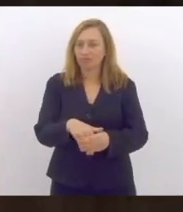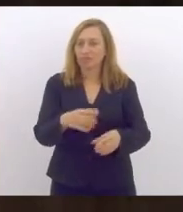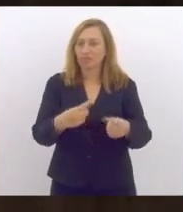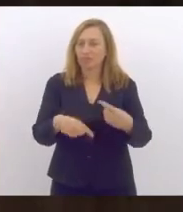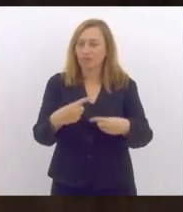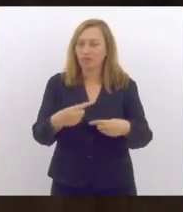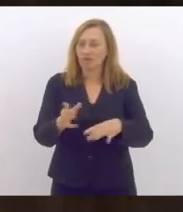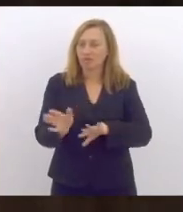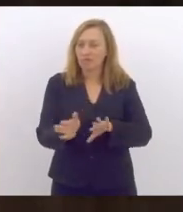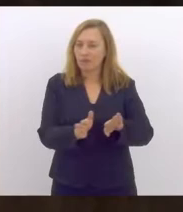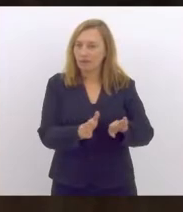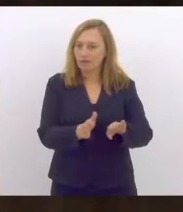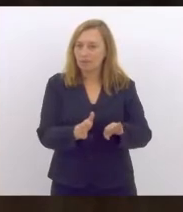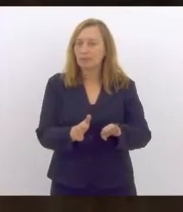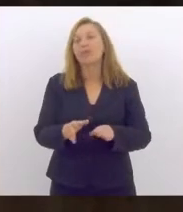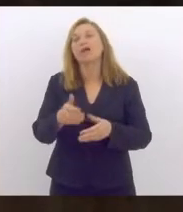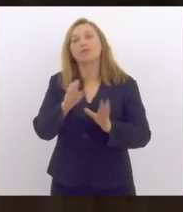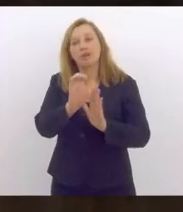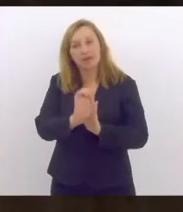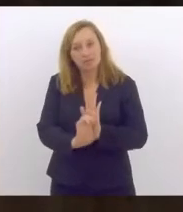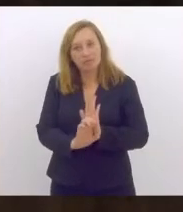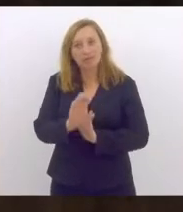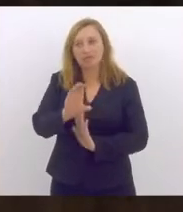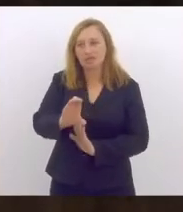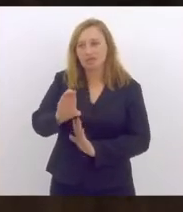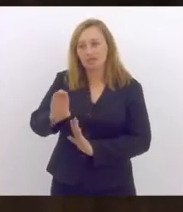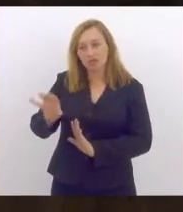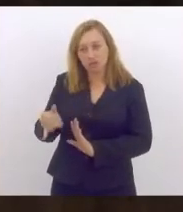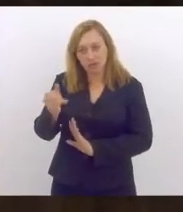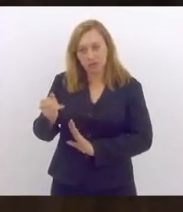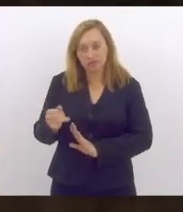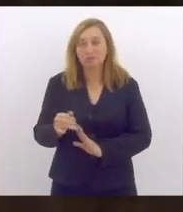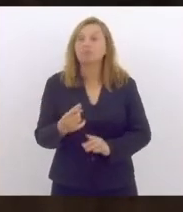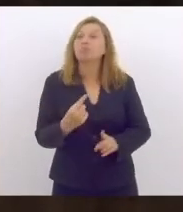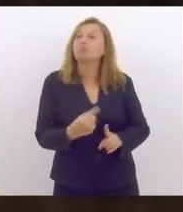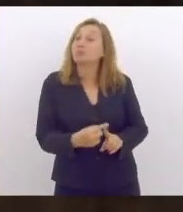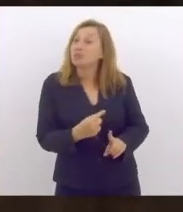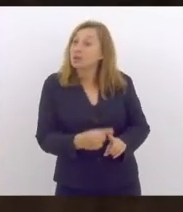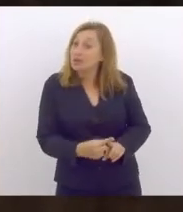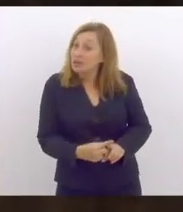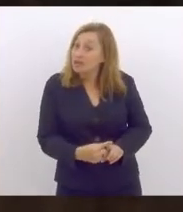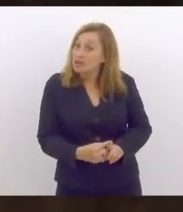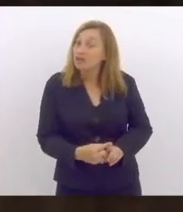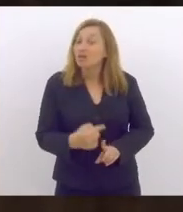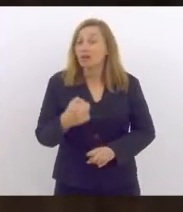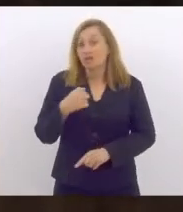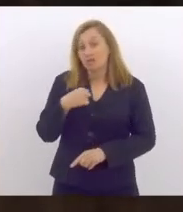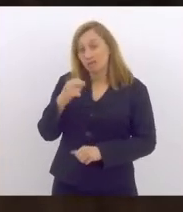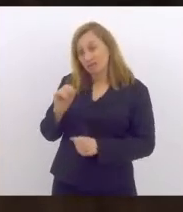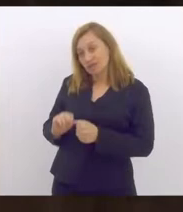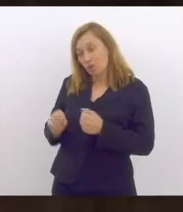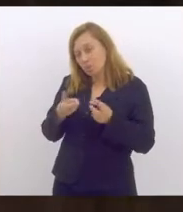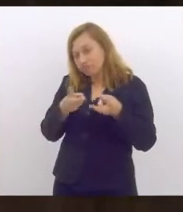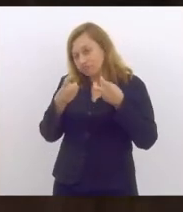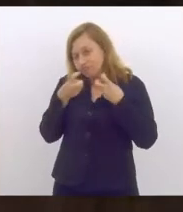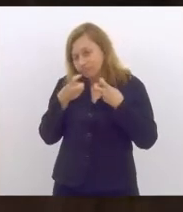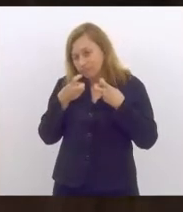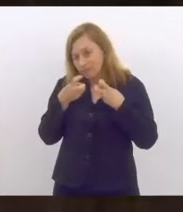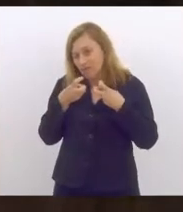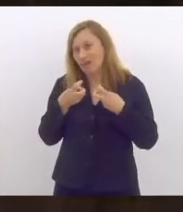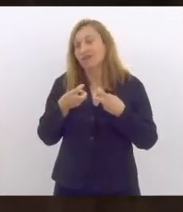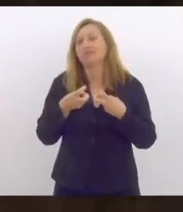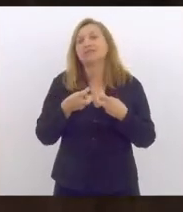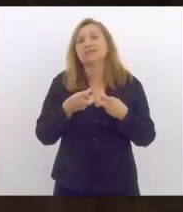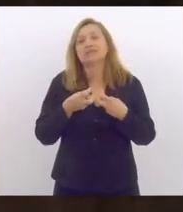em parte, pela emenda da CCJ, né? Porque o que eu iria fazer é observar